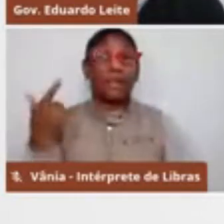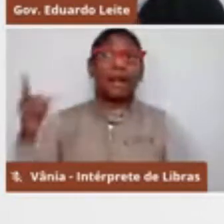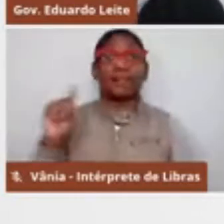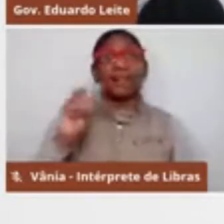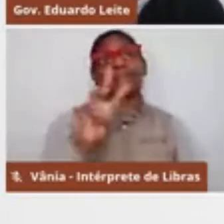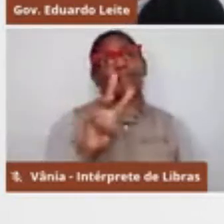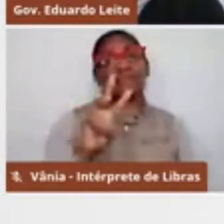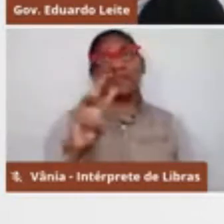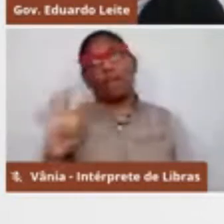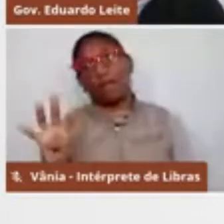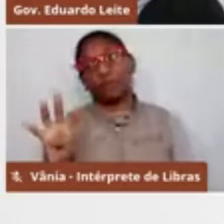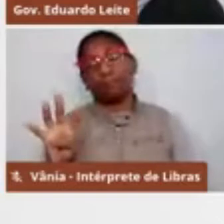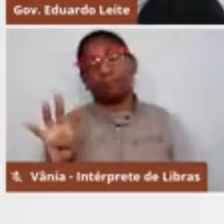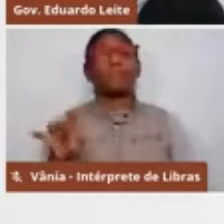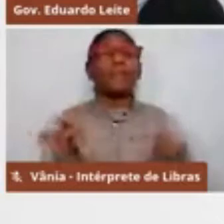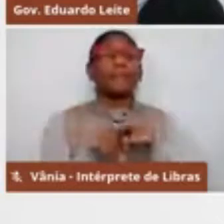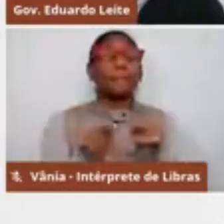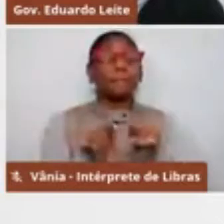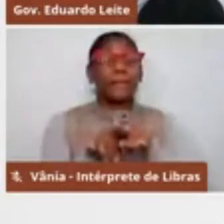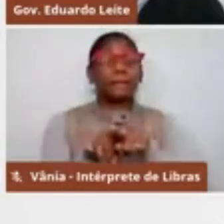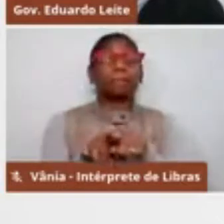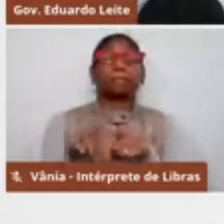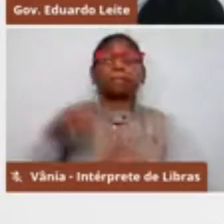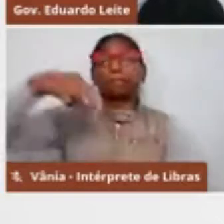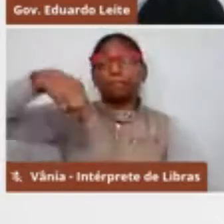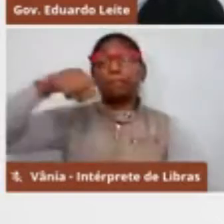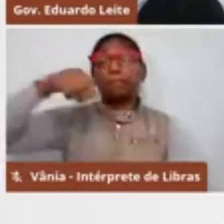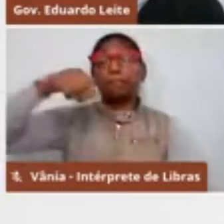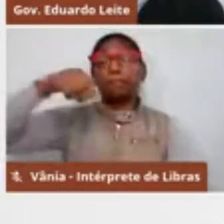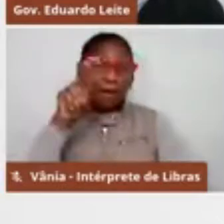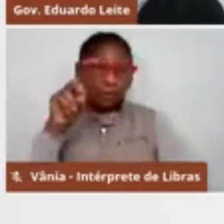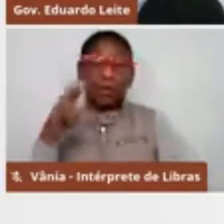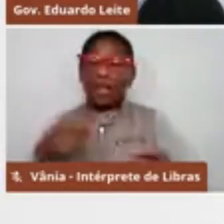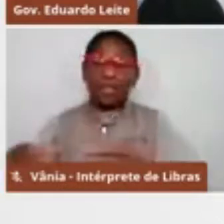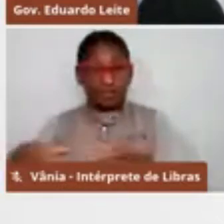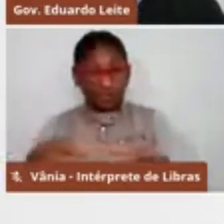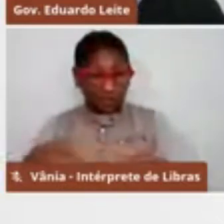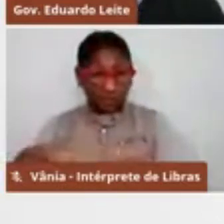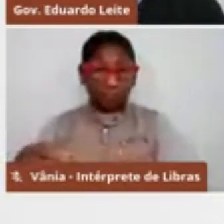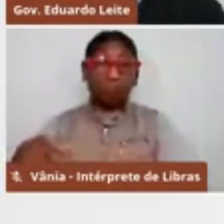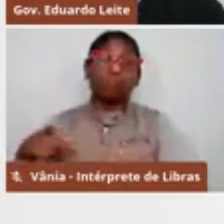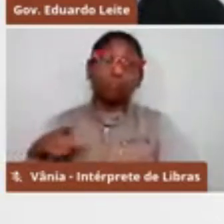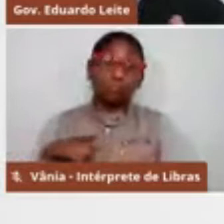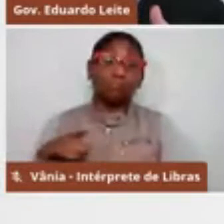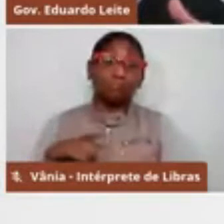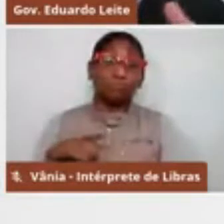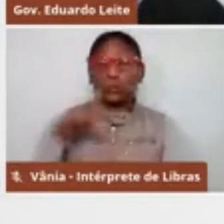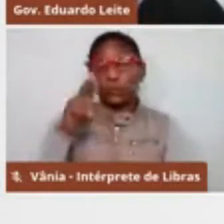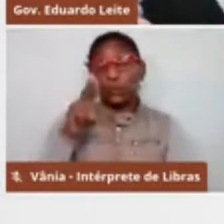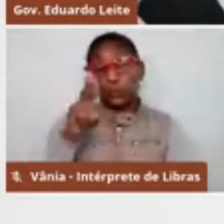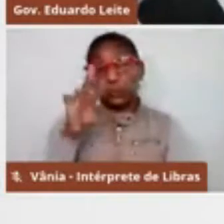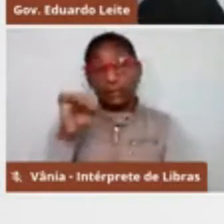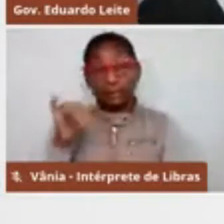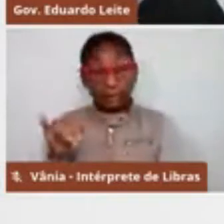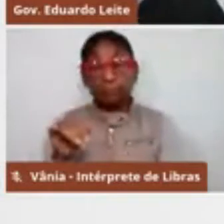A macro-região missioneira teve melhoria aqui dos indicadores de internados em leitos de UTI para Covid, que se